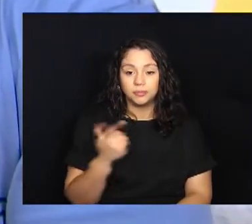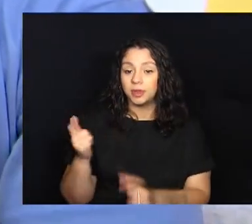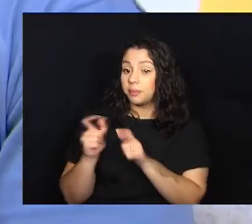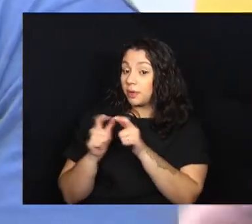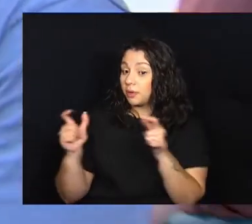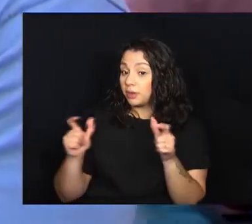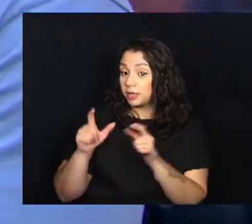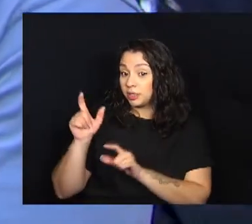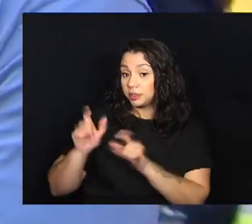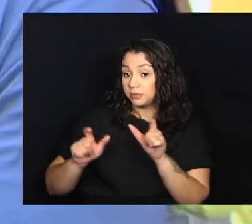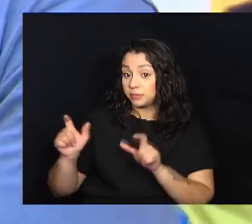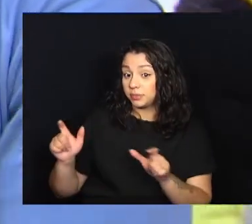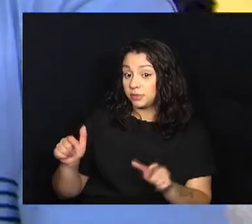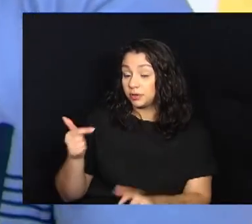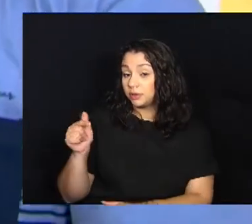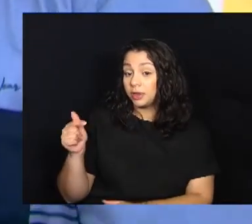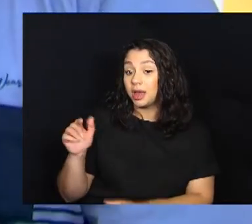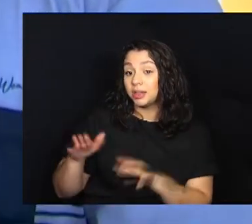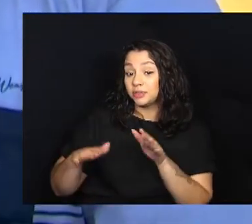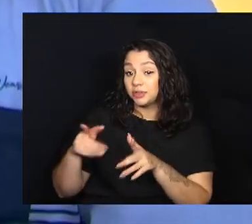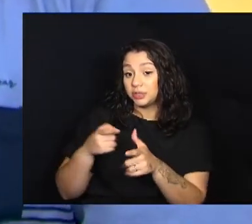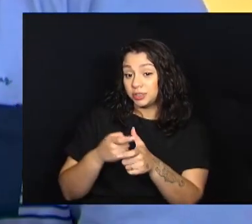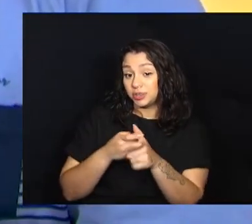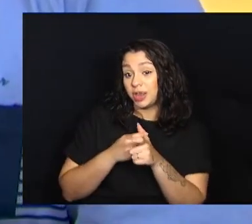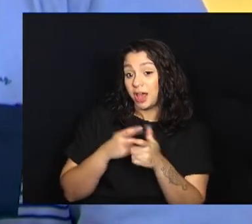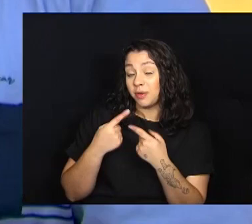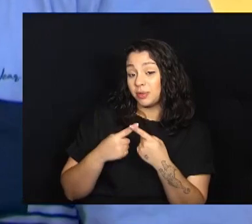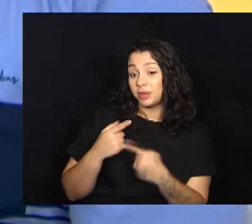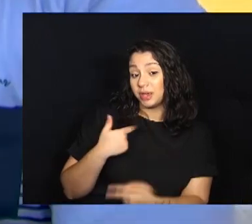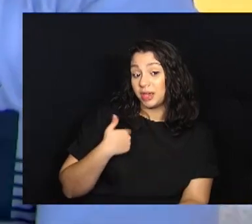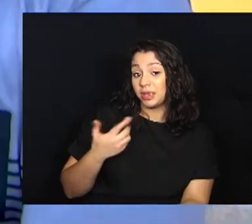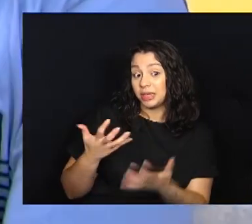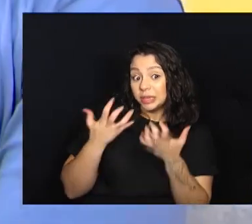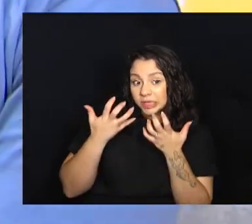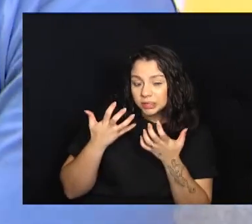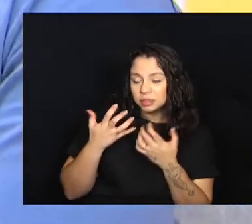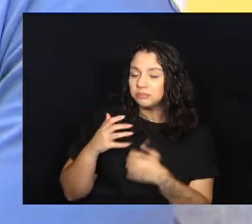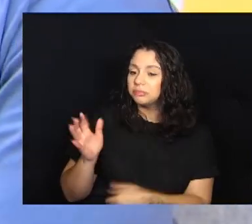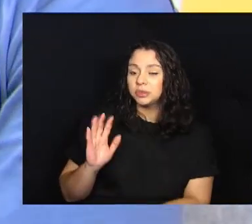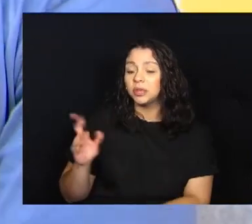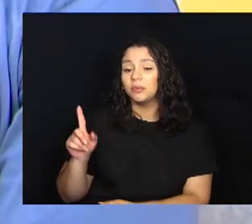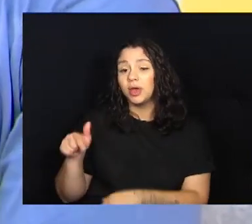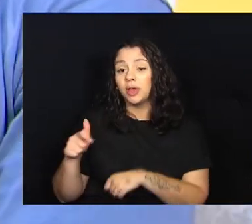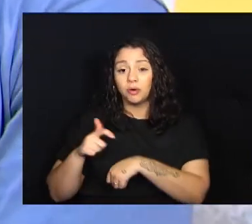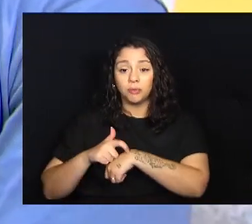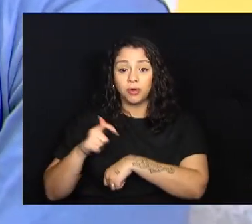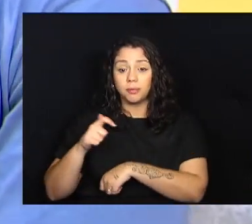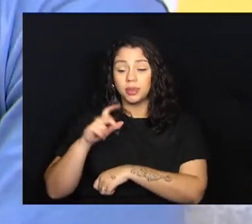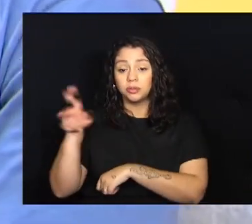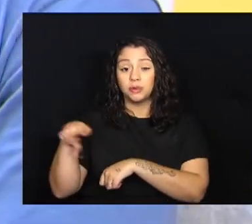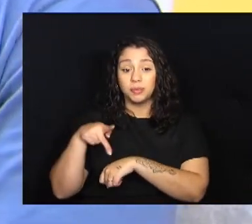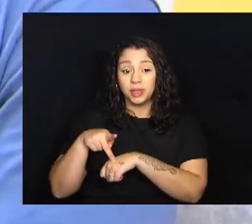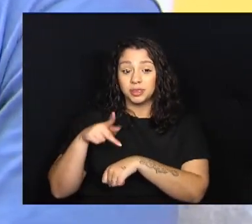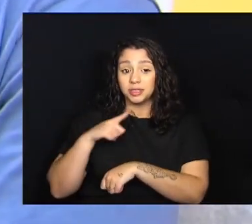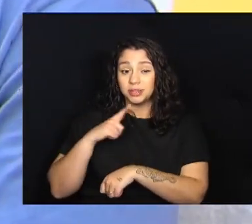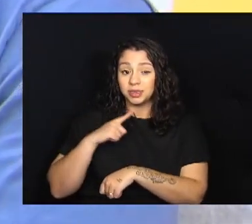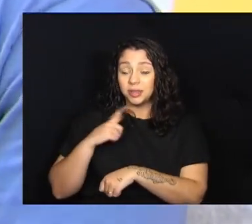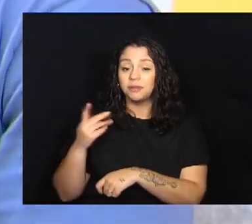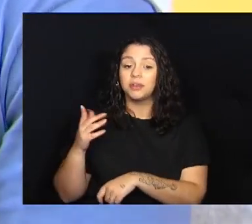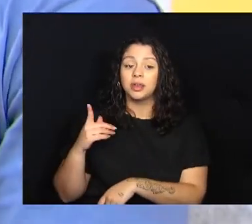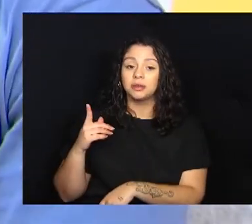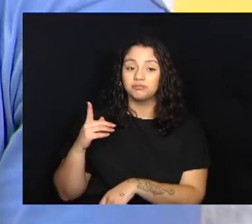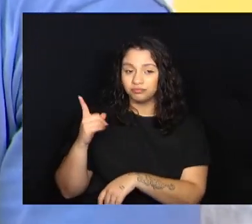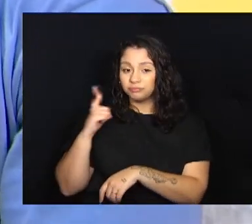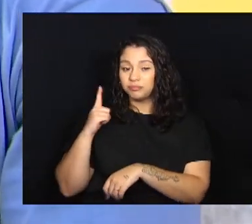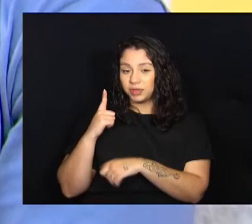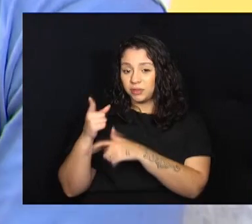tem, se endividaram, às vezes não é porque elas quis. Foi o momento que o país passou. Então elas estavam com a dívida,